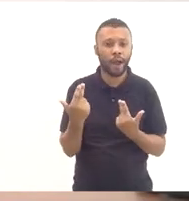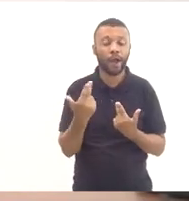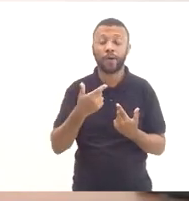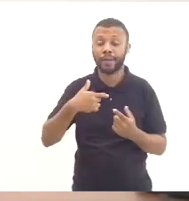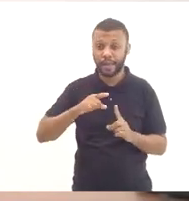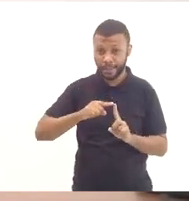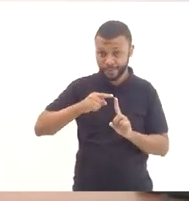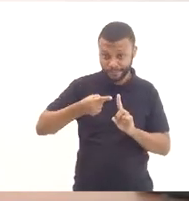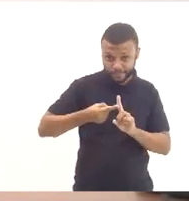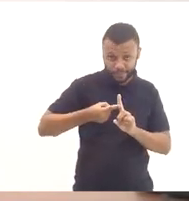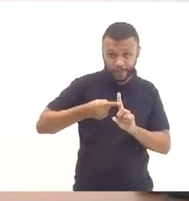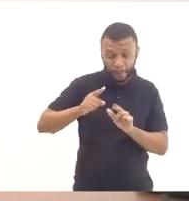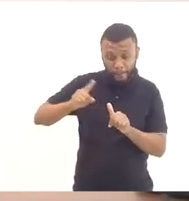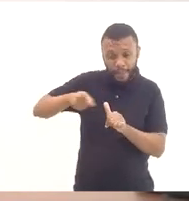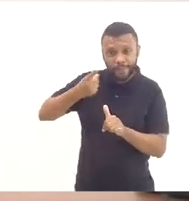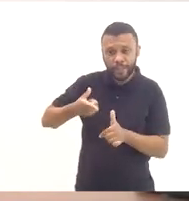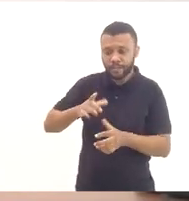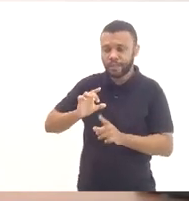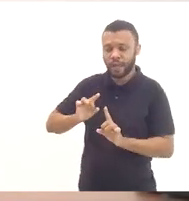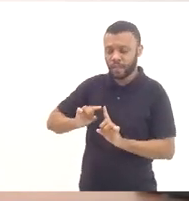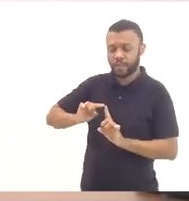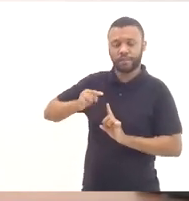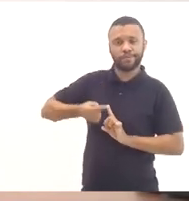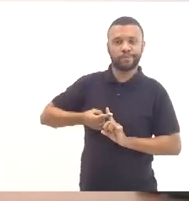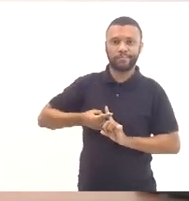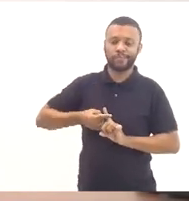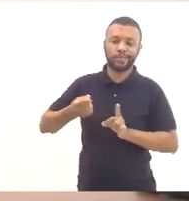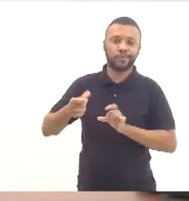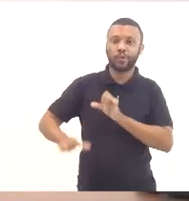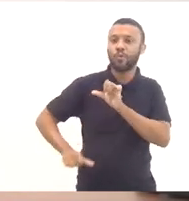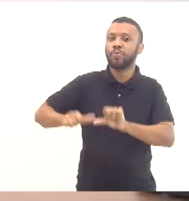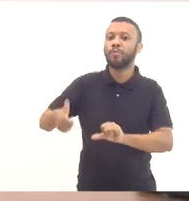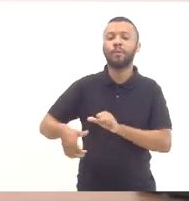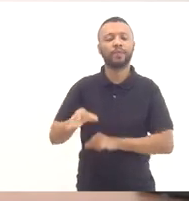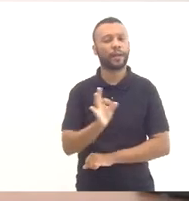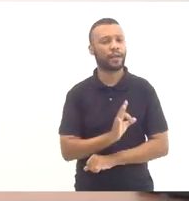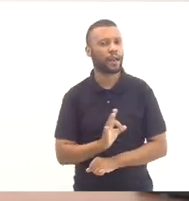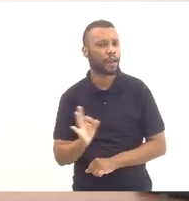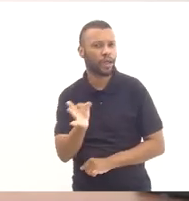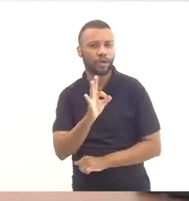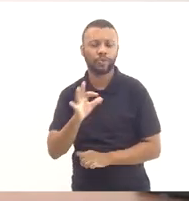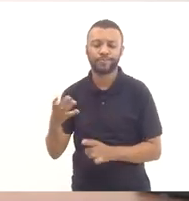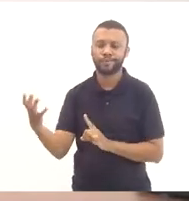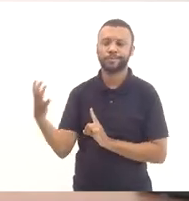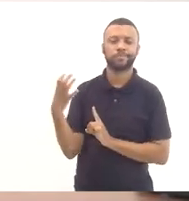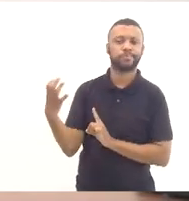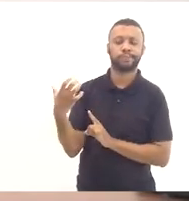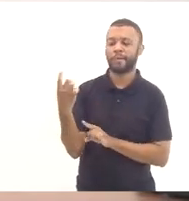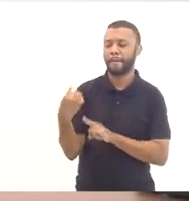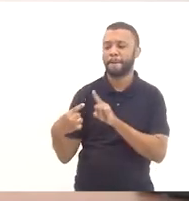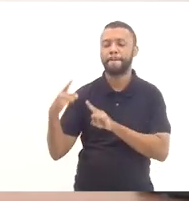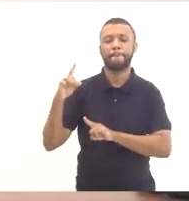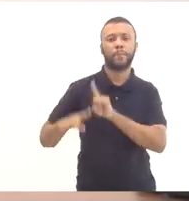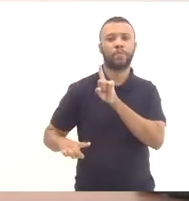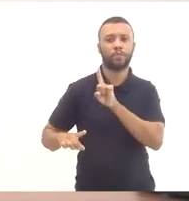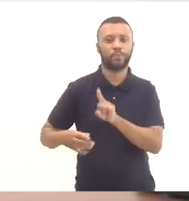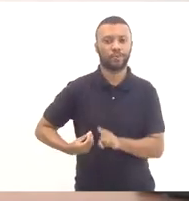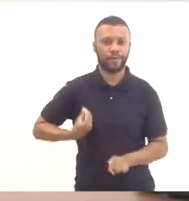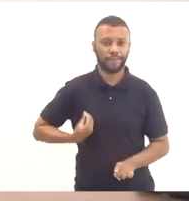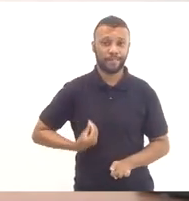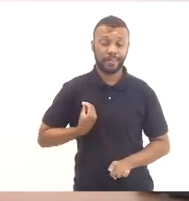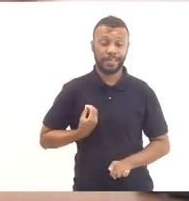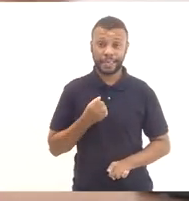você se torna mãe isso não volta e se não muda e isso provoca transformações profundas na sua vida ainda que você não viva